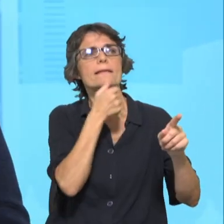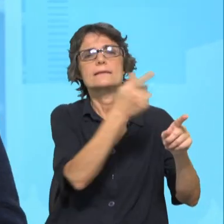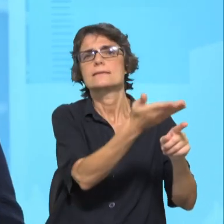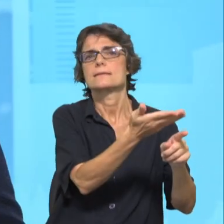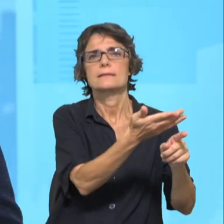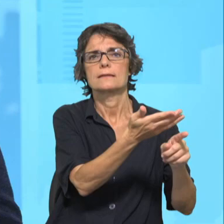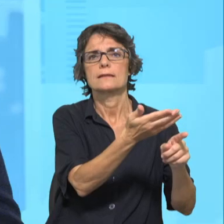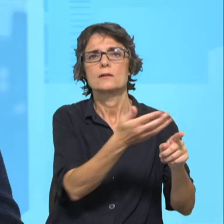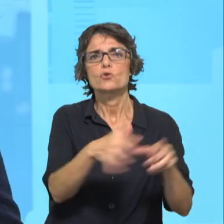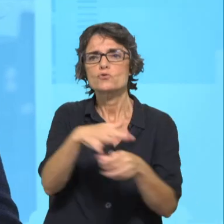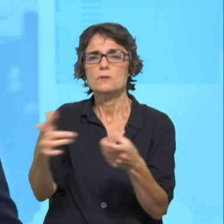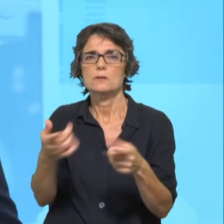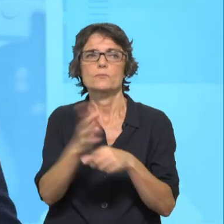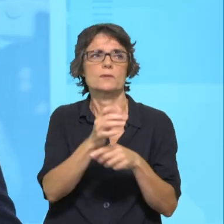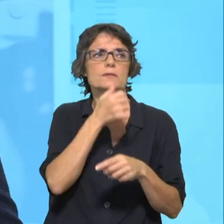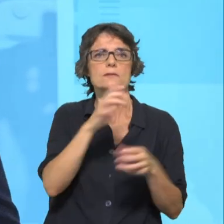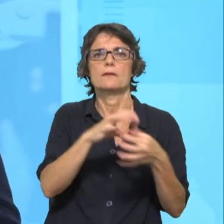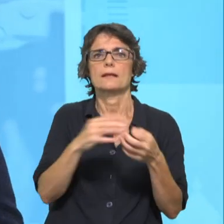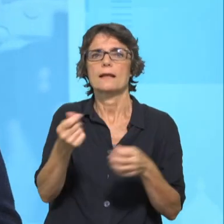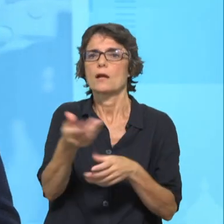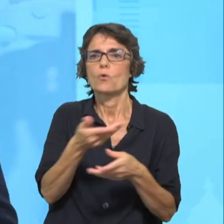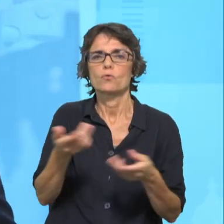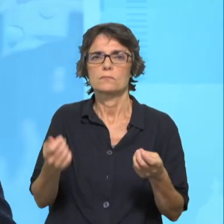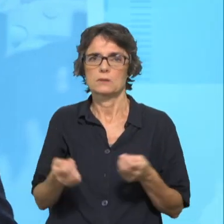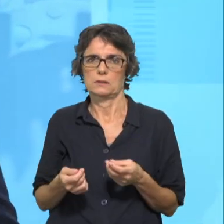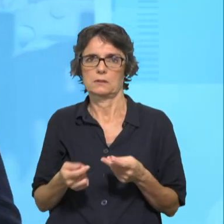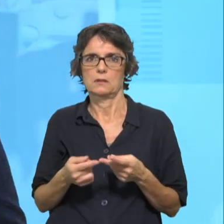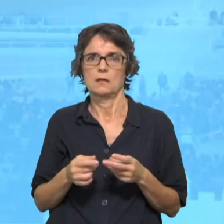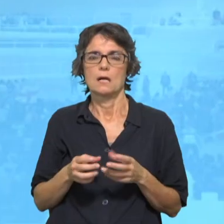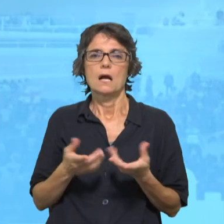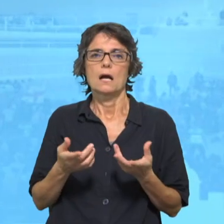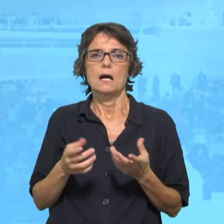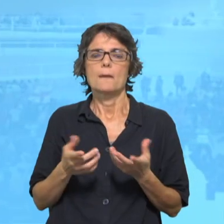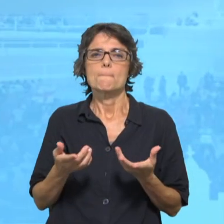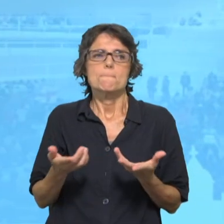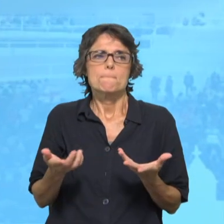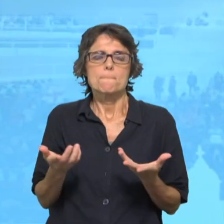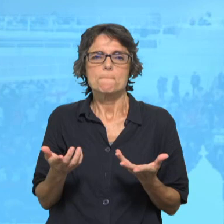Como do ponto de vista económico, os conselhos económicos que não funcionam